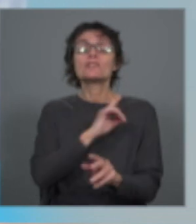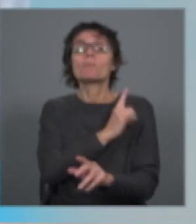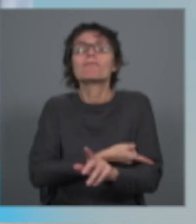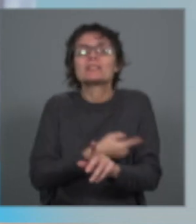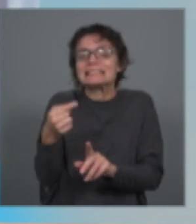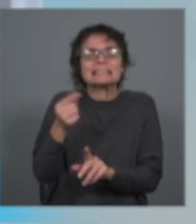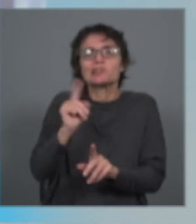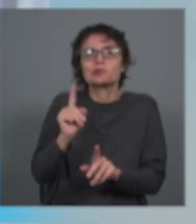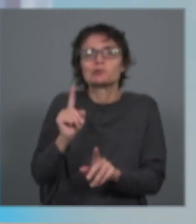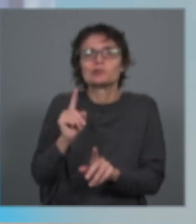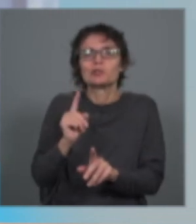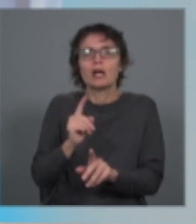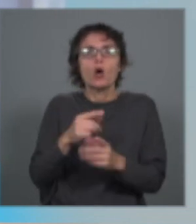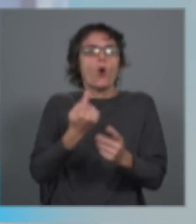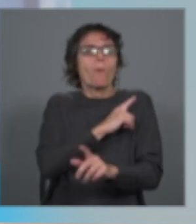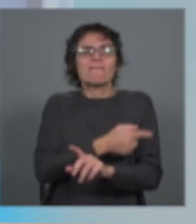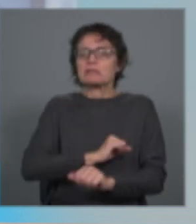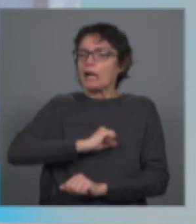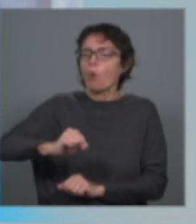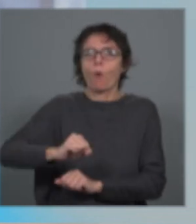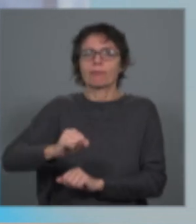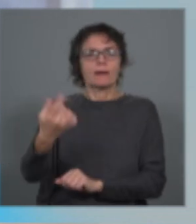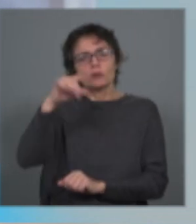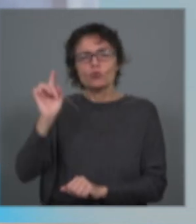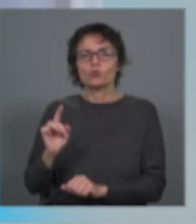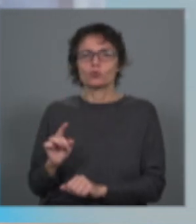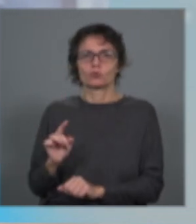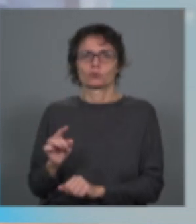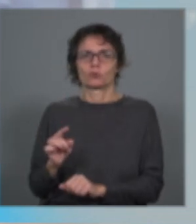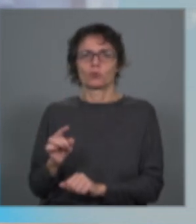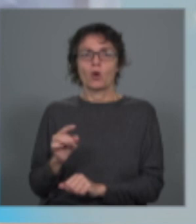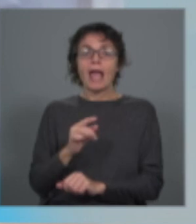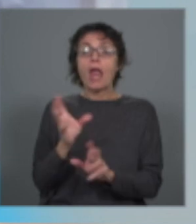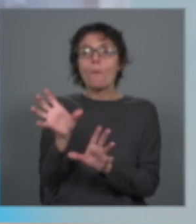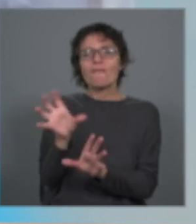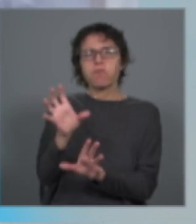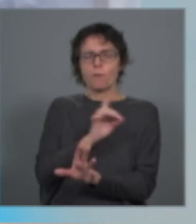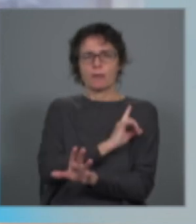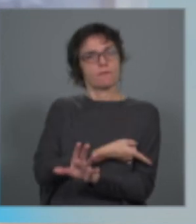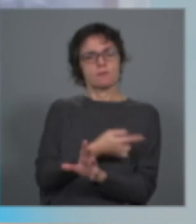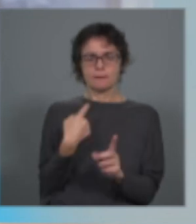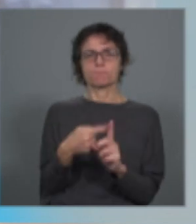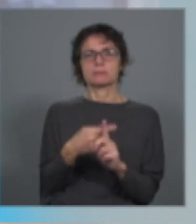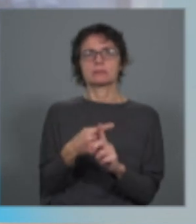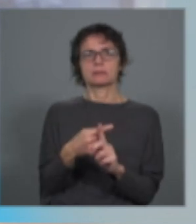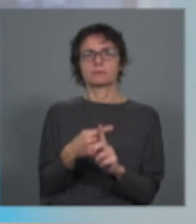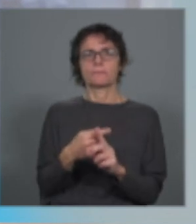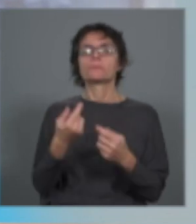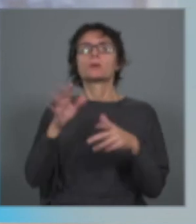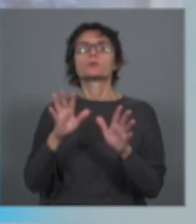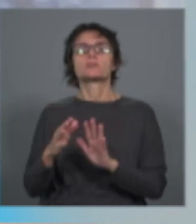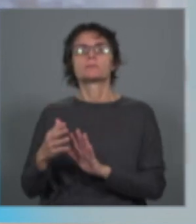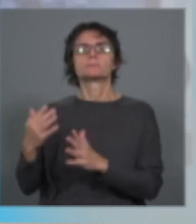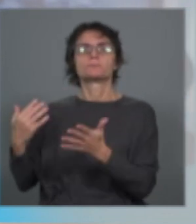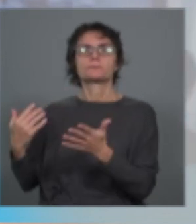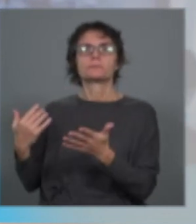for. Veja o que aconteceu agora, há uma ameaça de bloqueio da famosa, o termo é profundamente estúpido, bazuca, não é? Eu gostava que essas